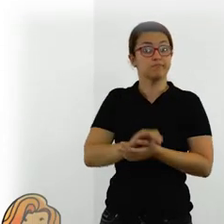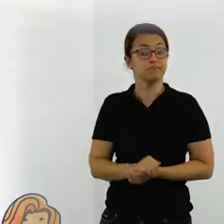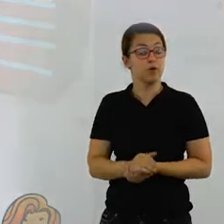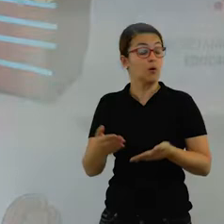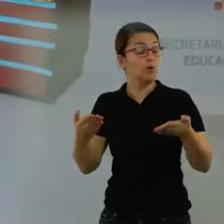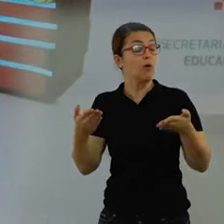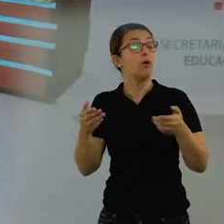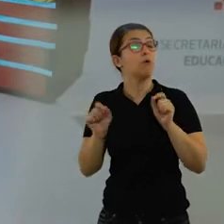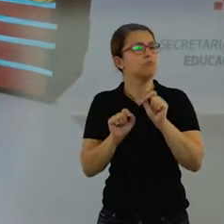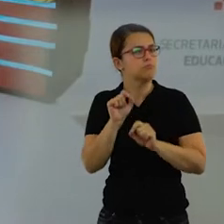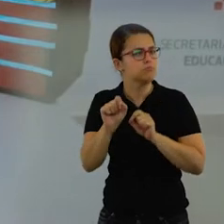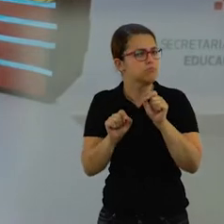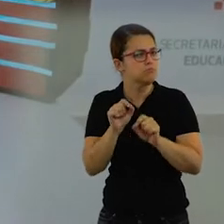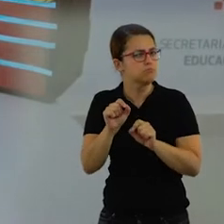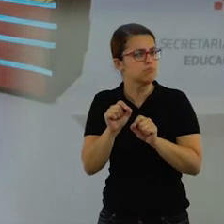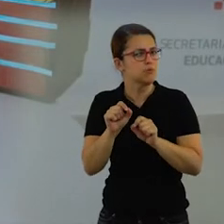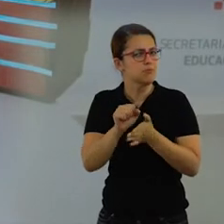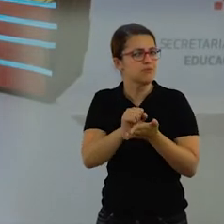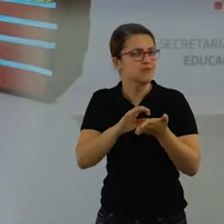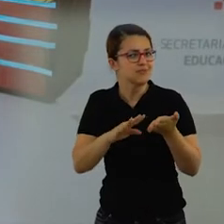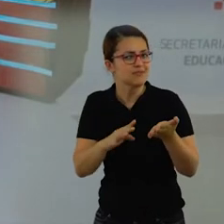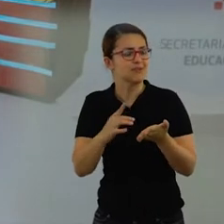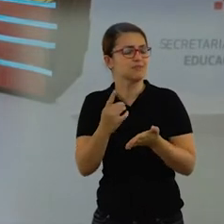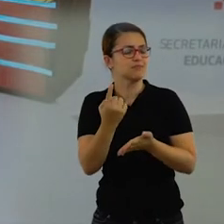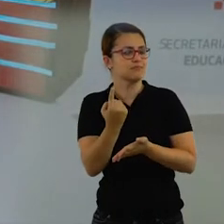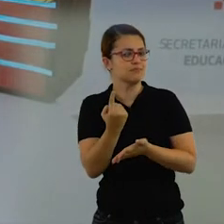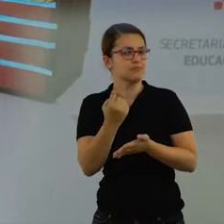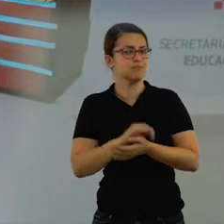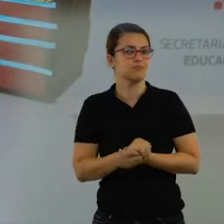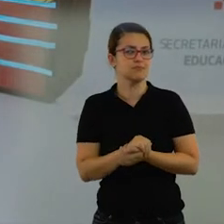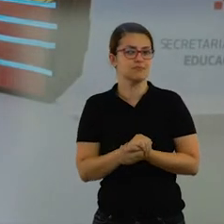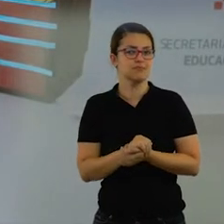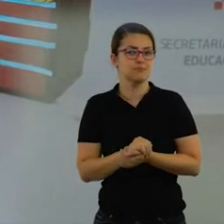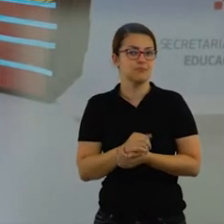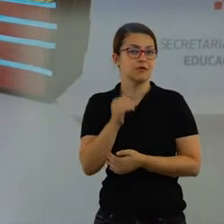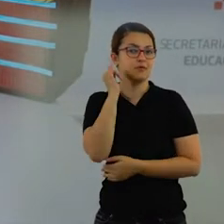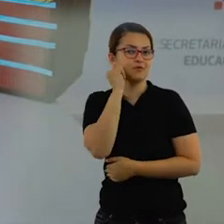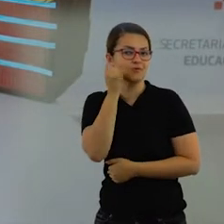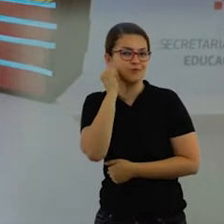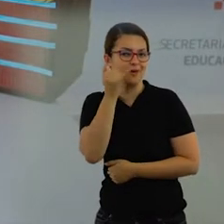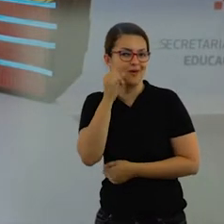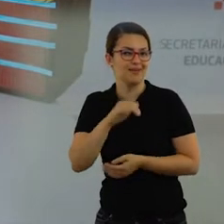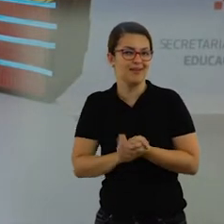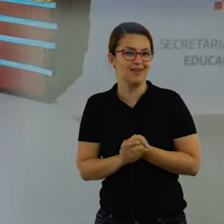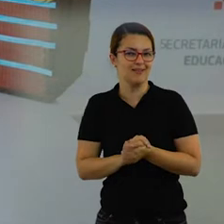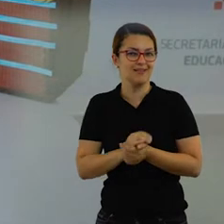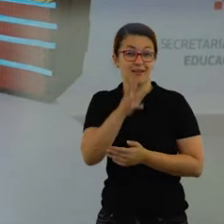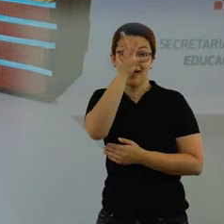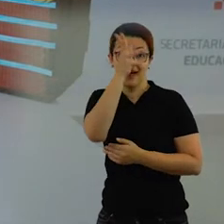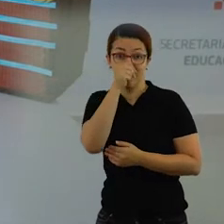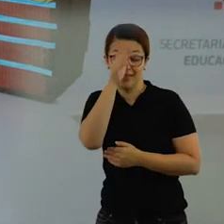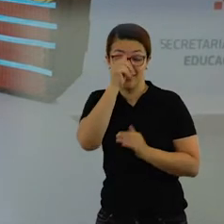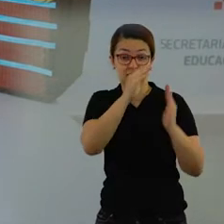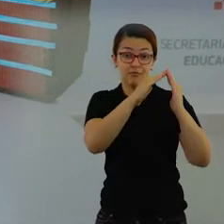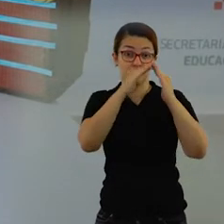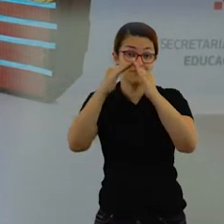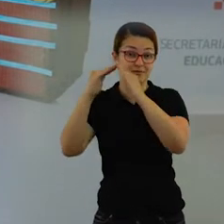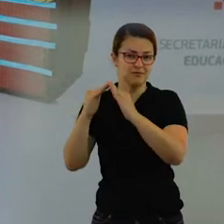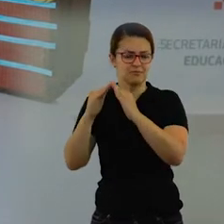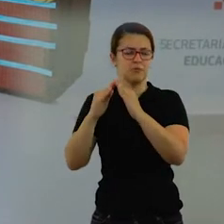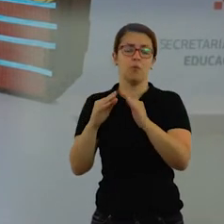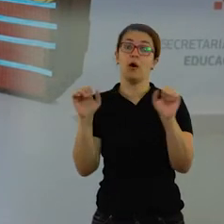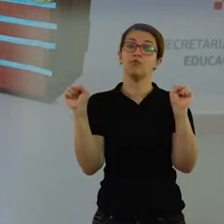das atividades que vocês vão observar é a parlenda da galinha do vizinho. Eu gosto muito de parlenda porque ela